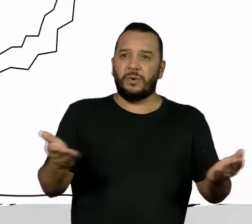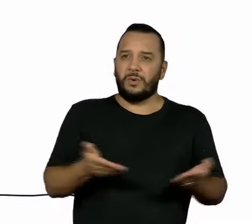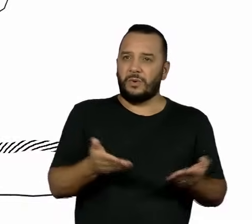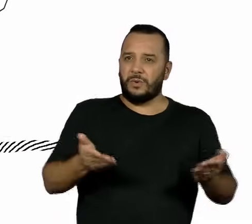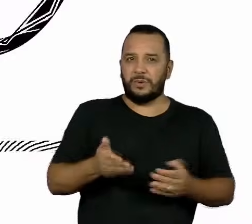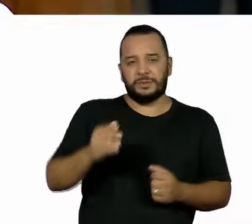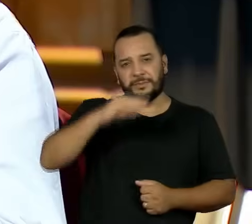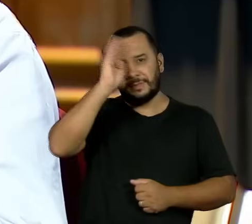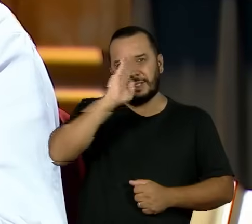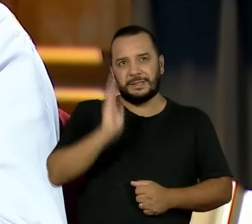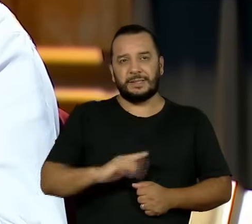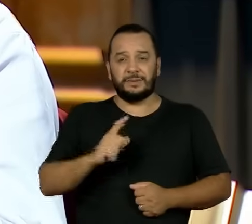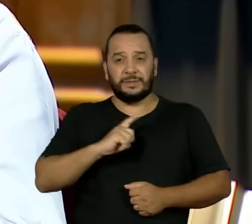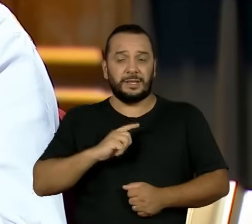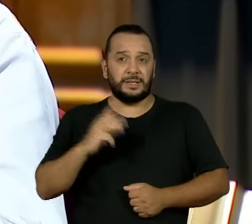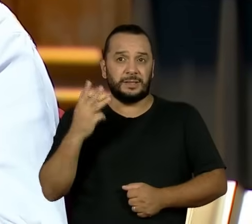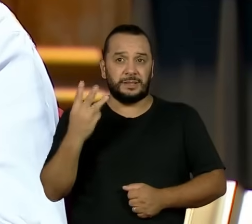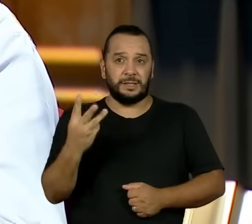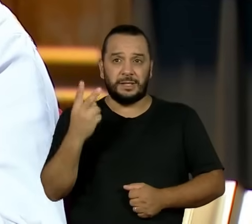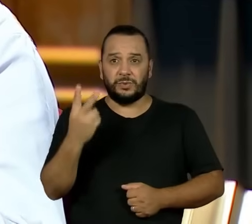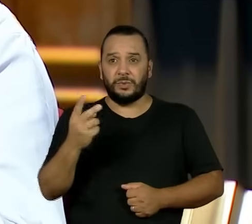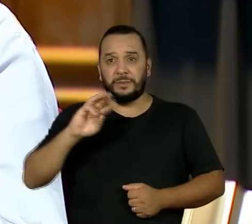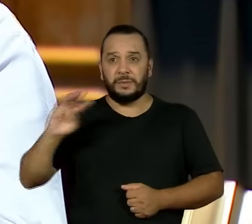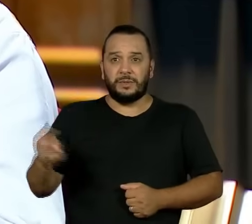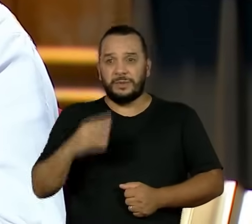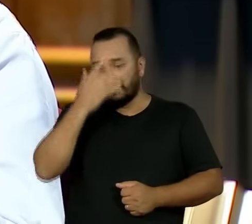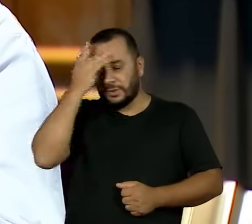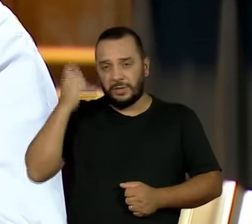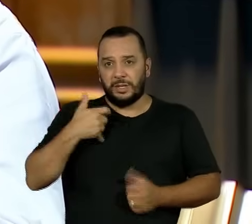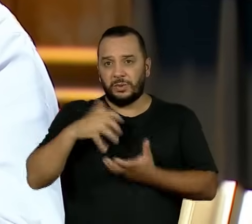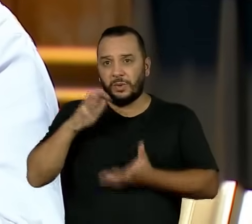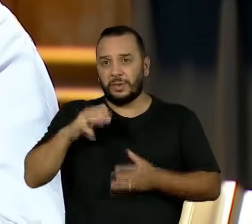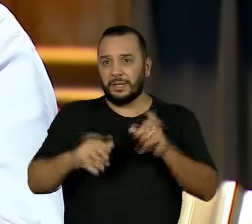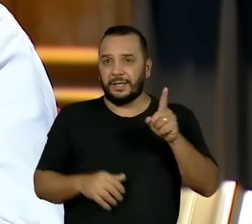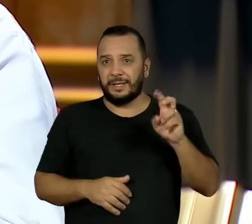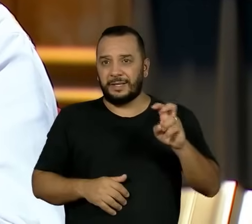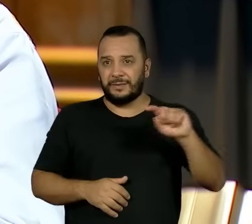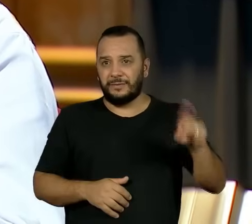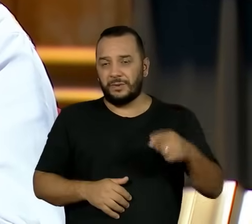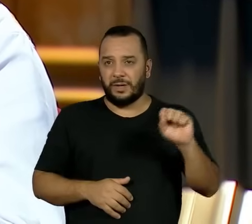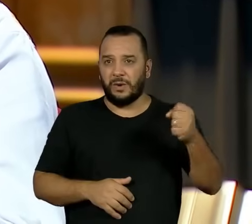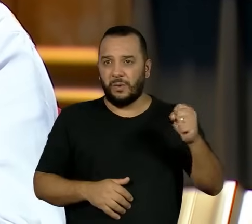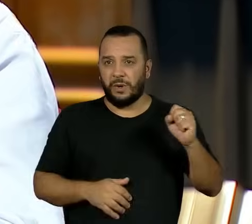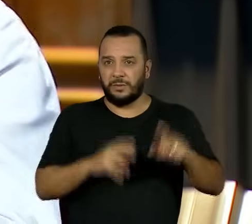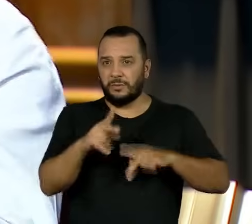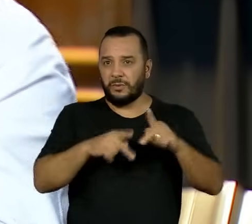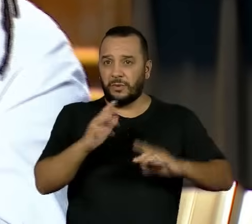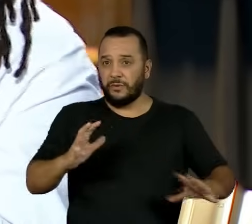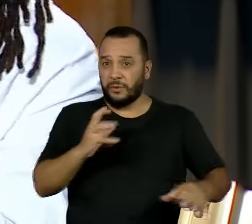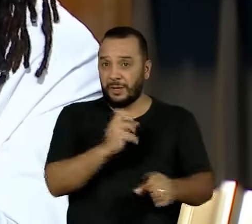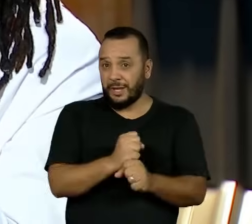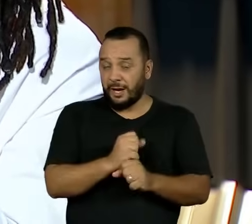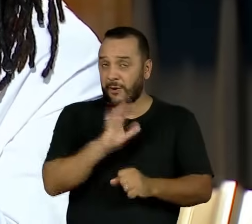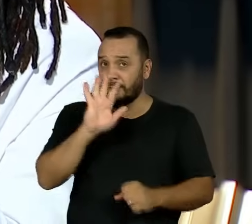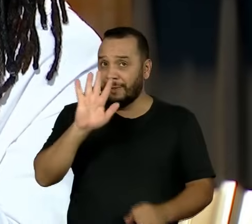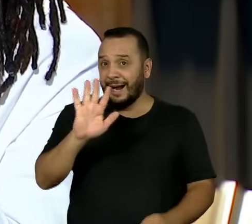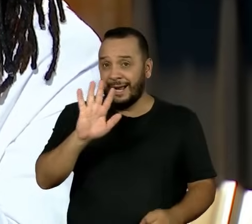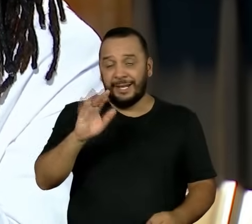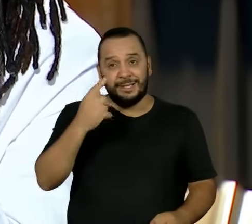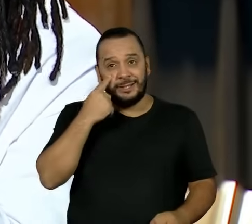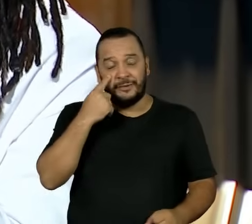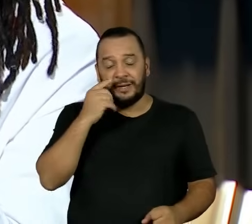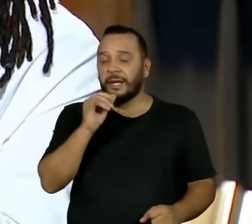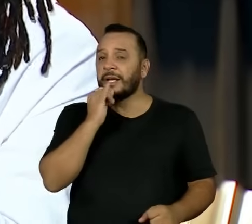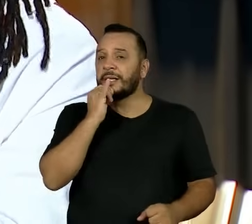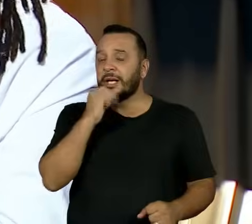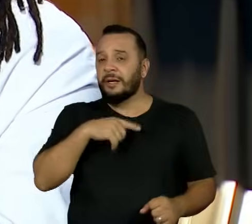32 milhões de pessoas idosas, o que equivale a 15,8% da população total. Sim. Mas veja, se eu pegar Roraima e